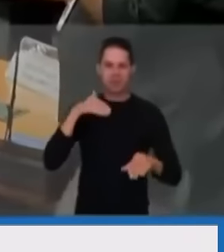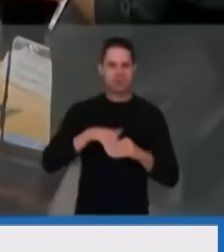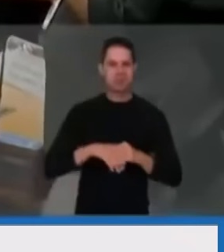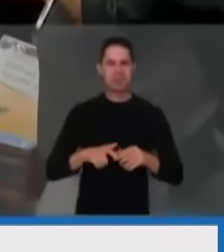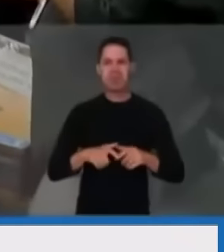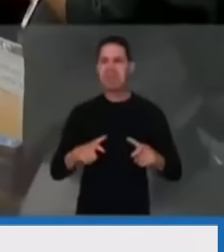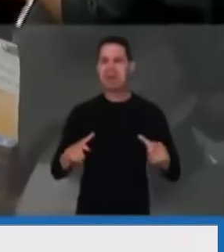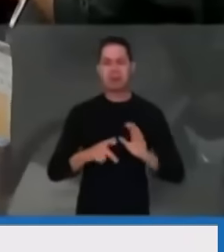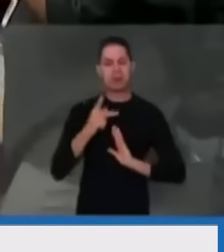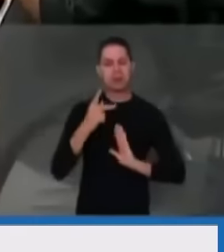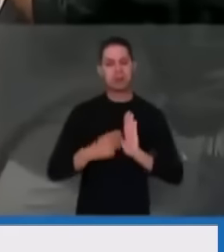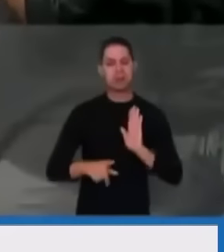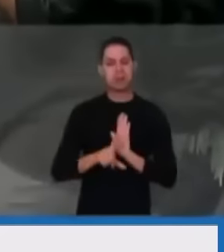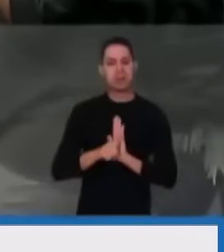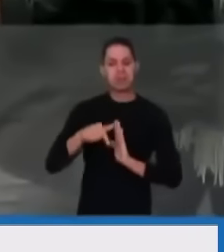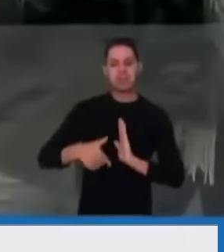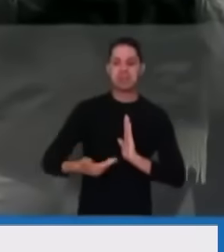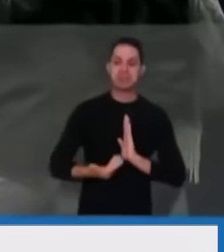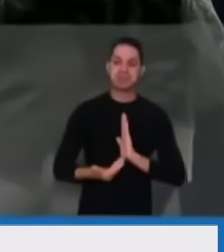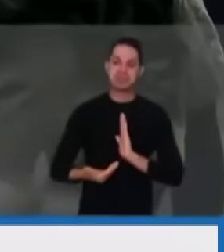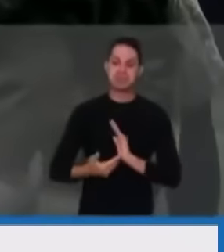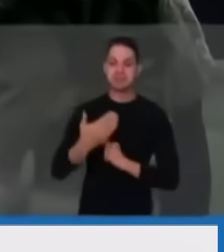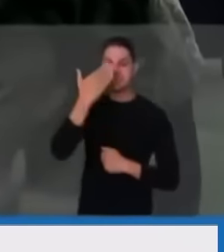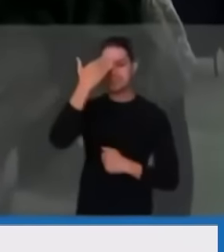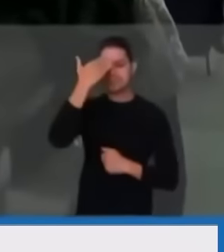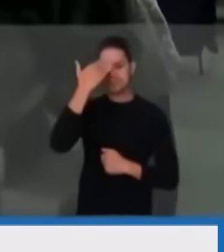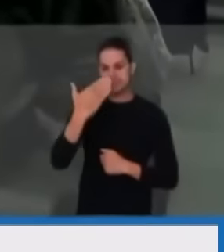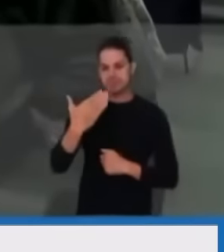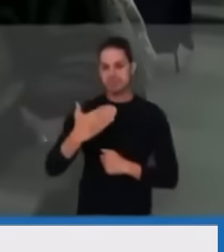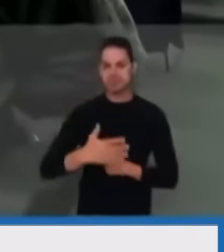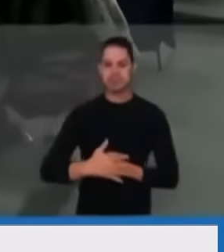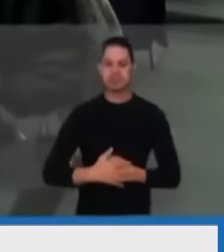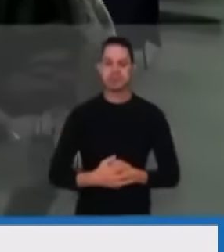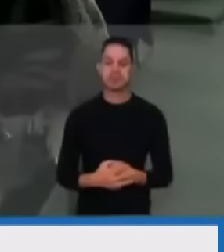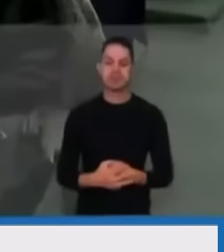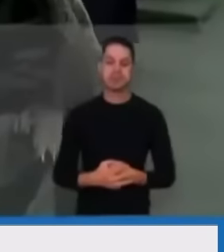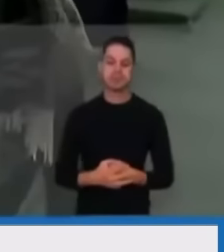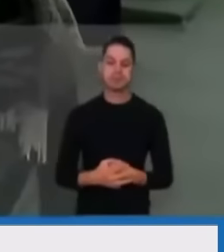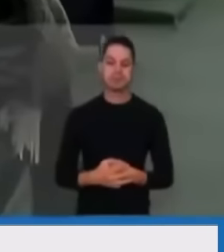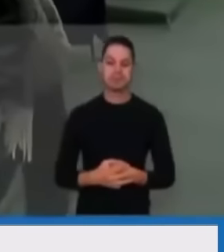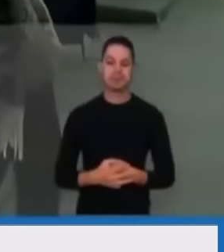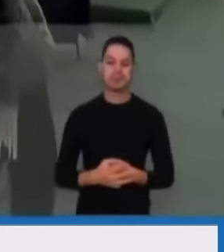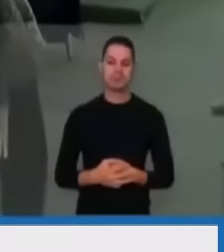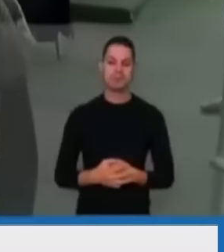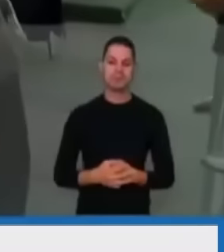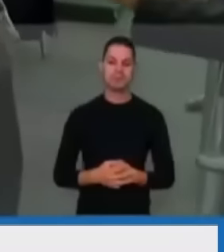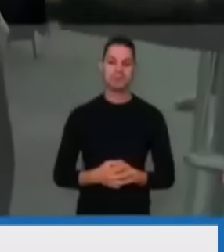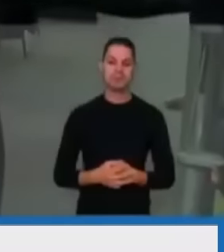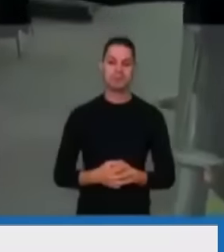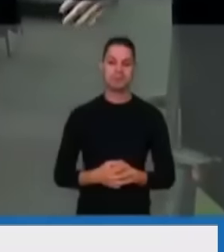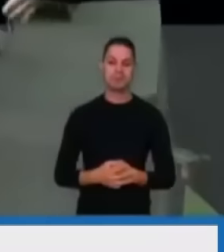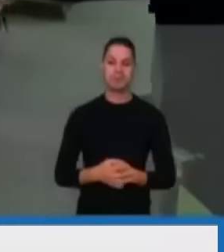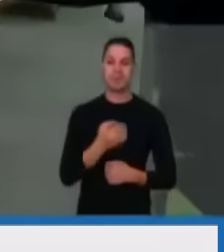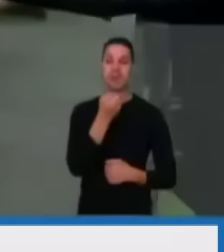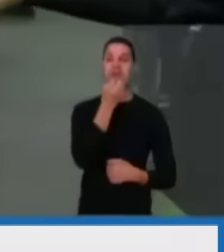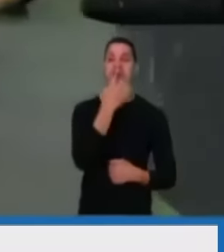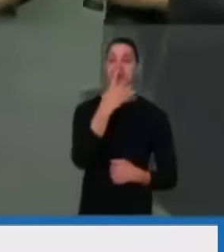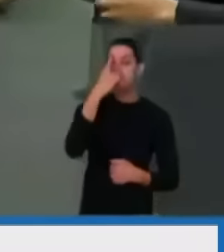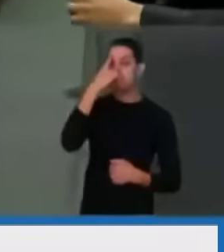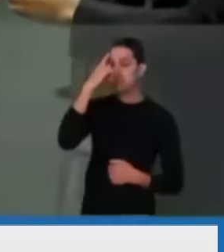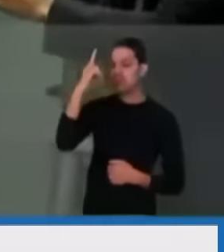assunto e incluiu na proposta a cobrança de imposto sobre herança de previdência privada essa taxação